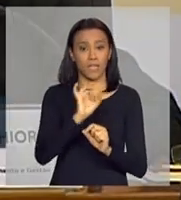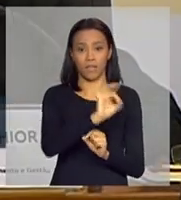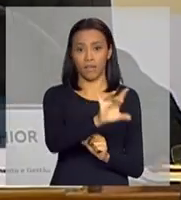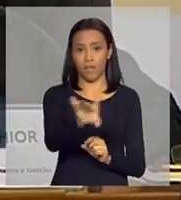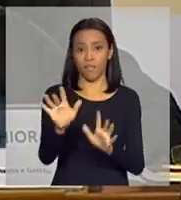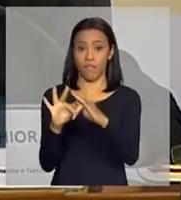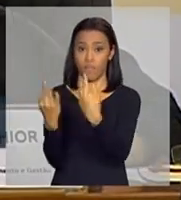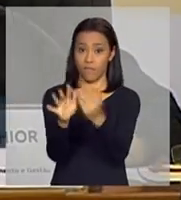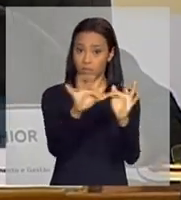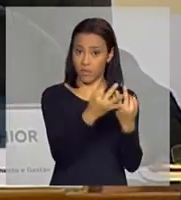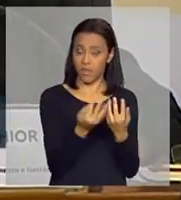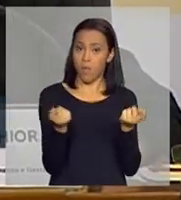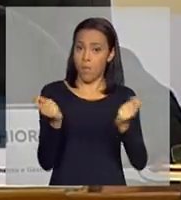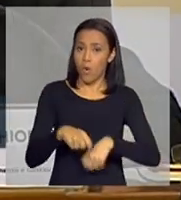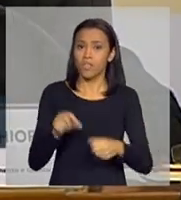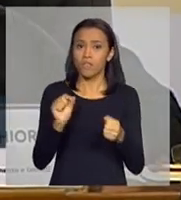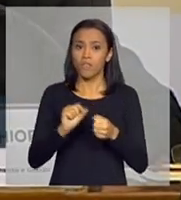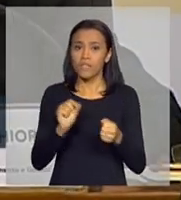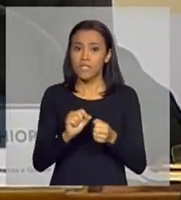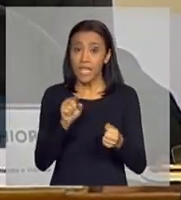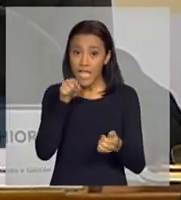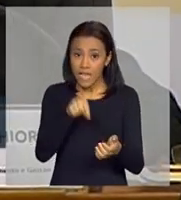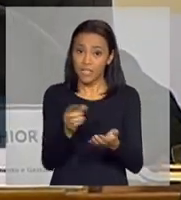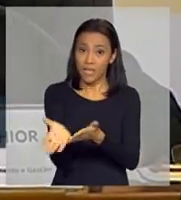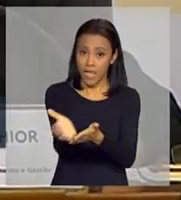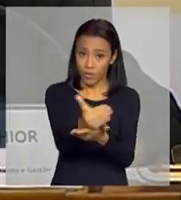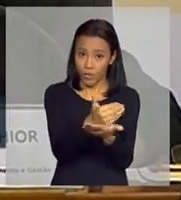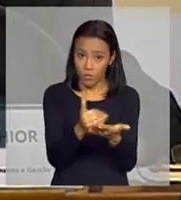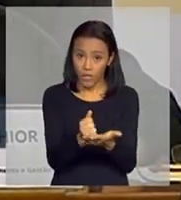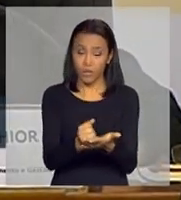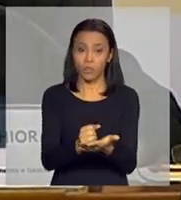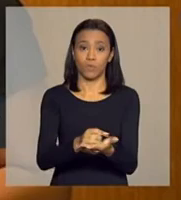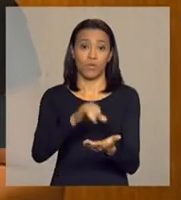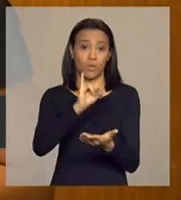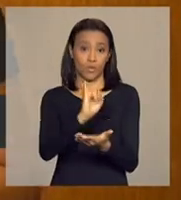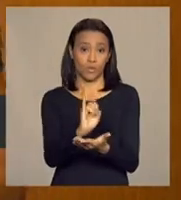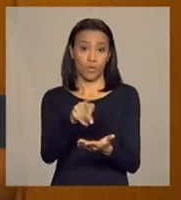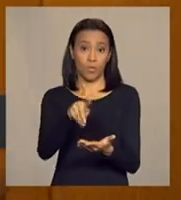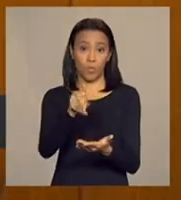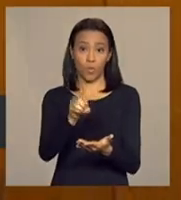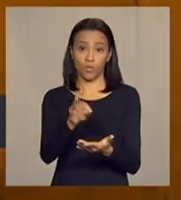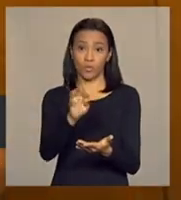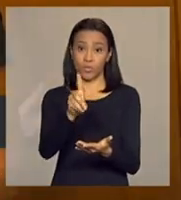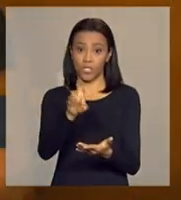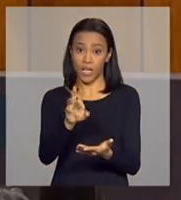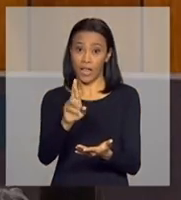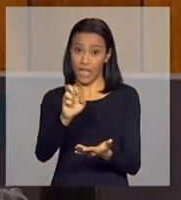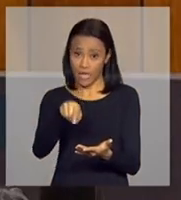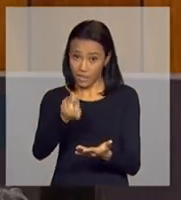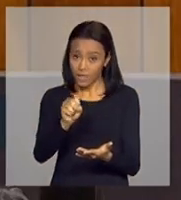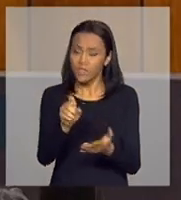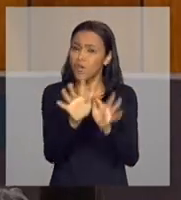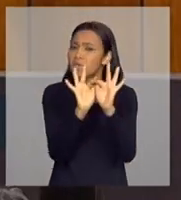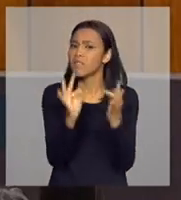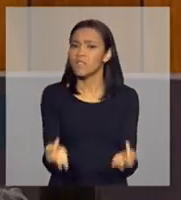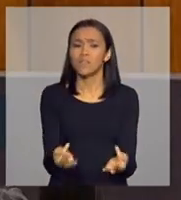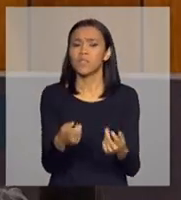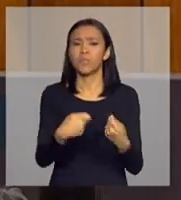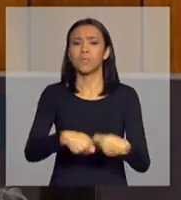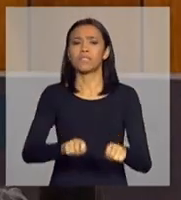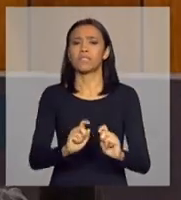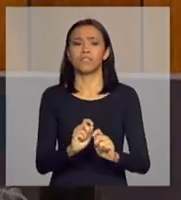esse tipo de recolhimento relativo aos benefícios dos empregados domésticos de maneira mais simples sem depender de